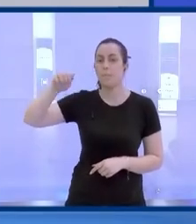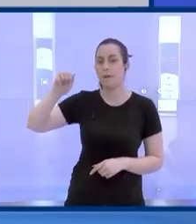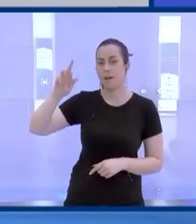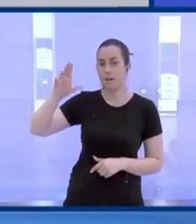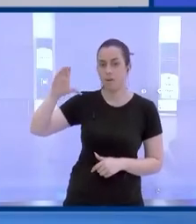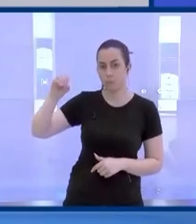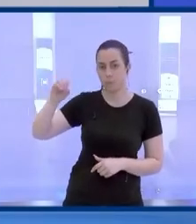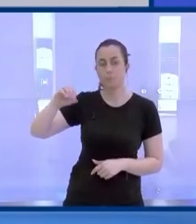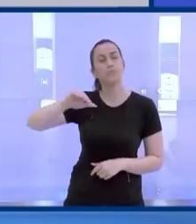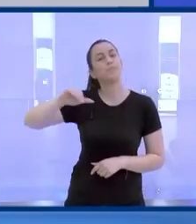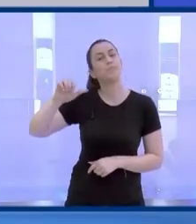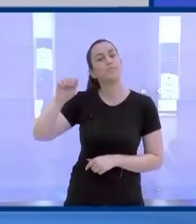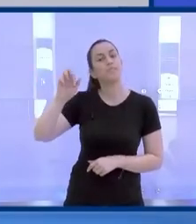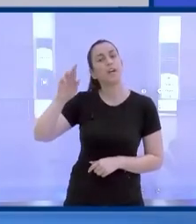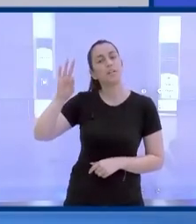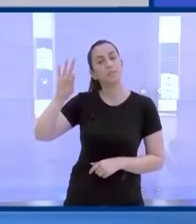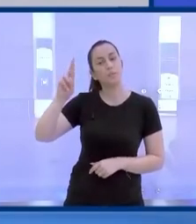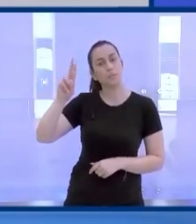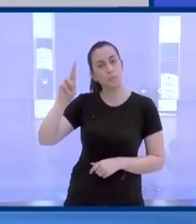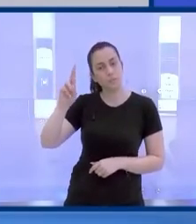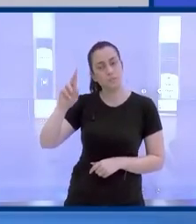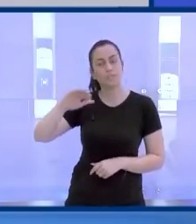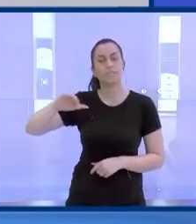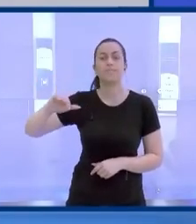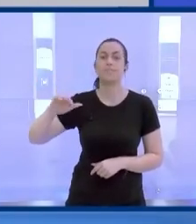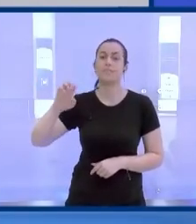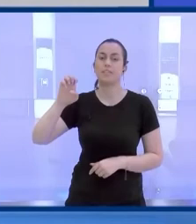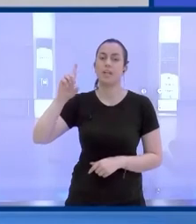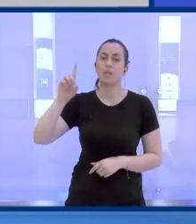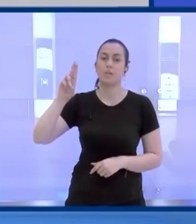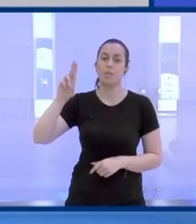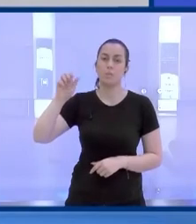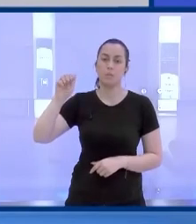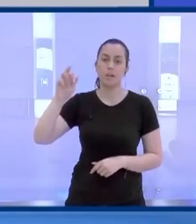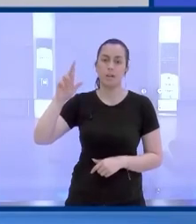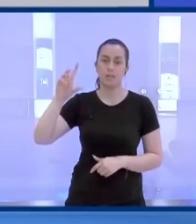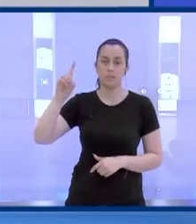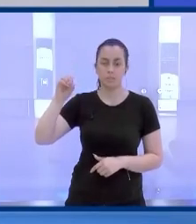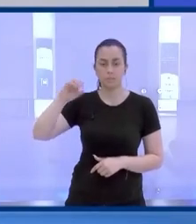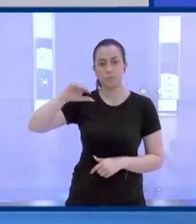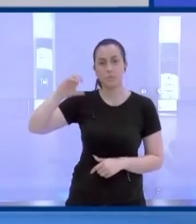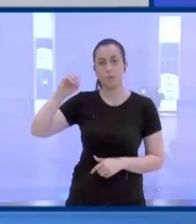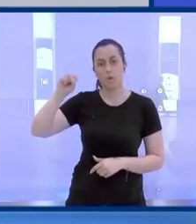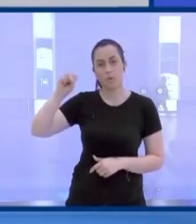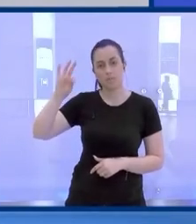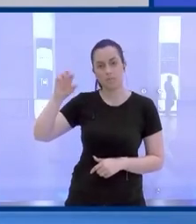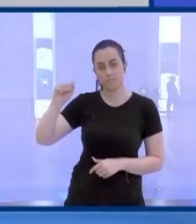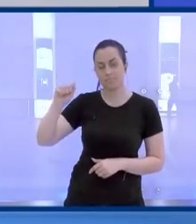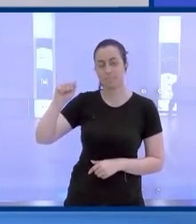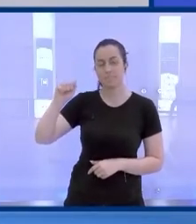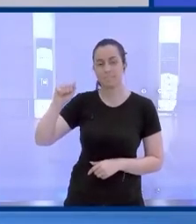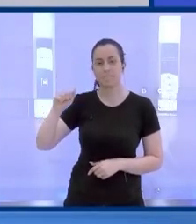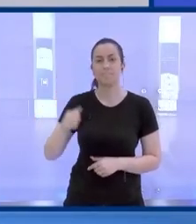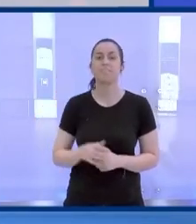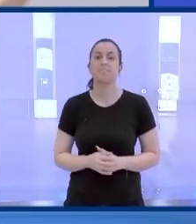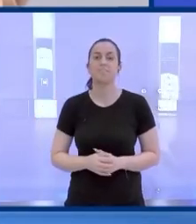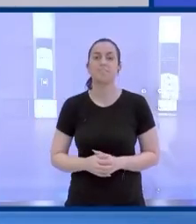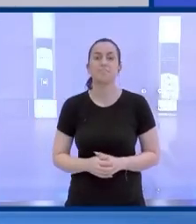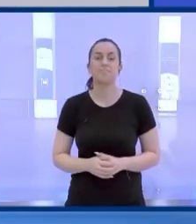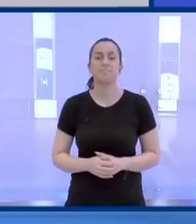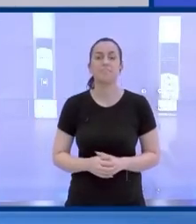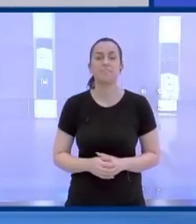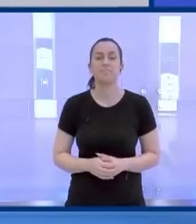Arthur Lemos, Eduardo Costa, em nome deles, a nossa equipe de secretários e de governo,